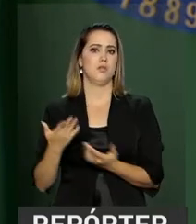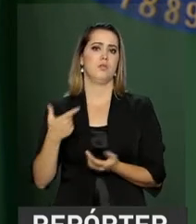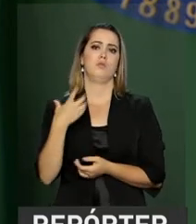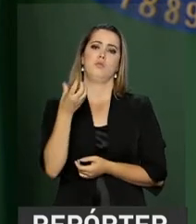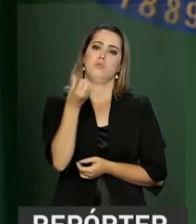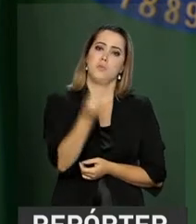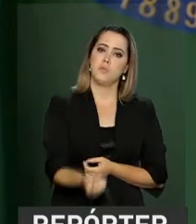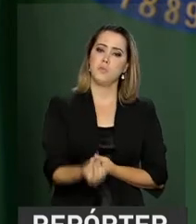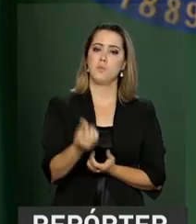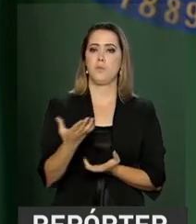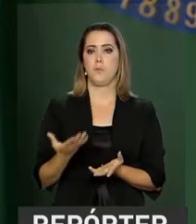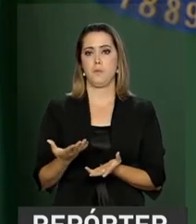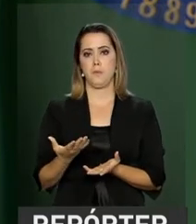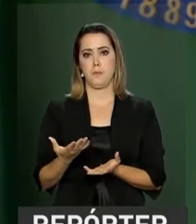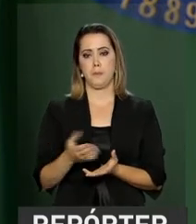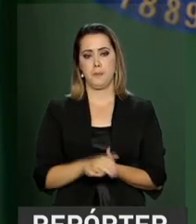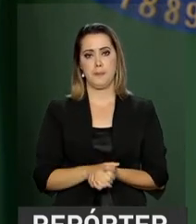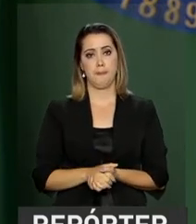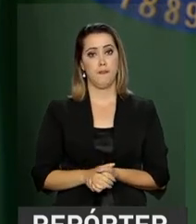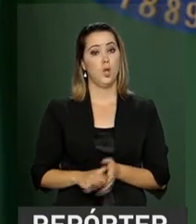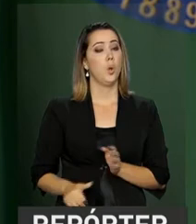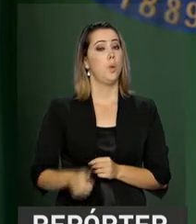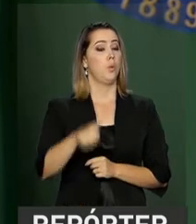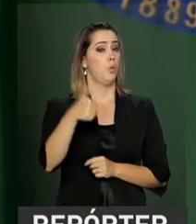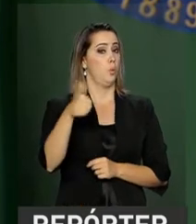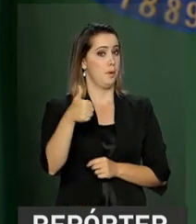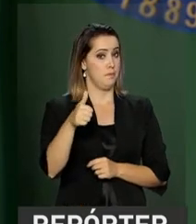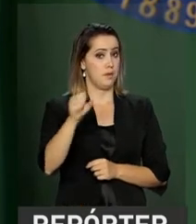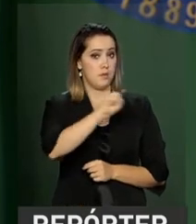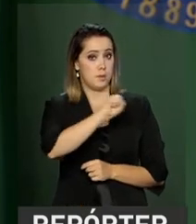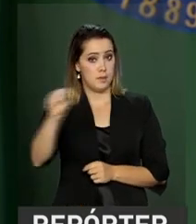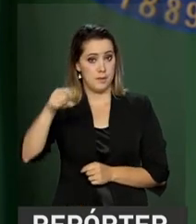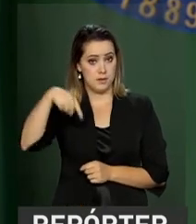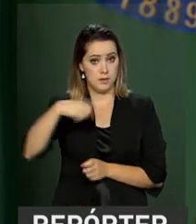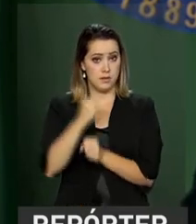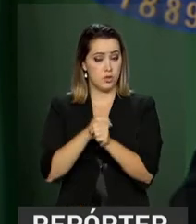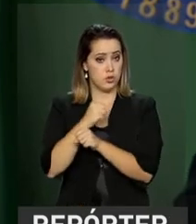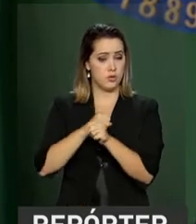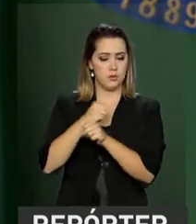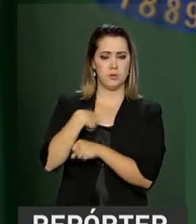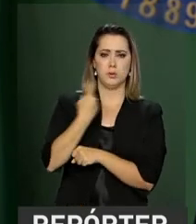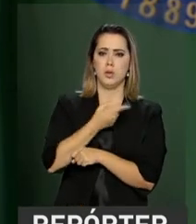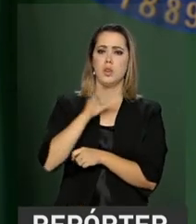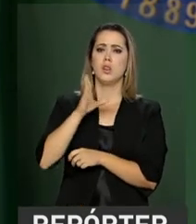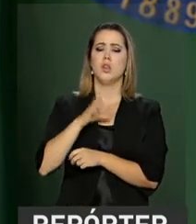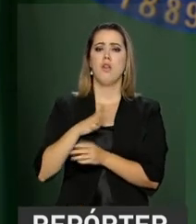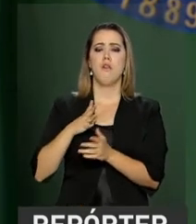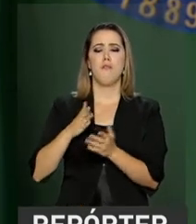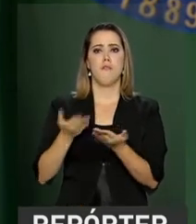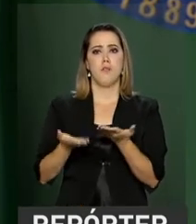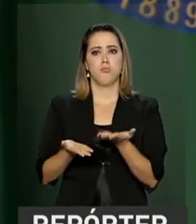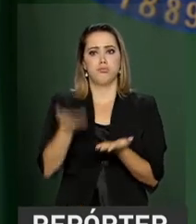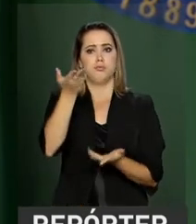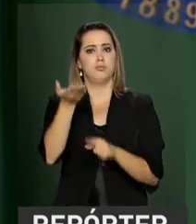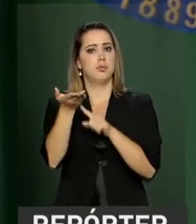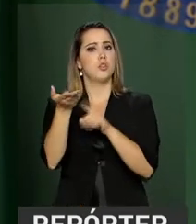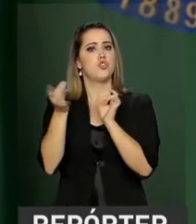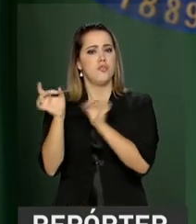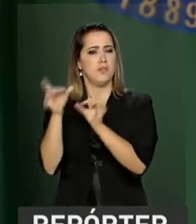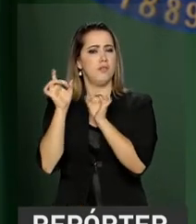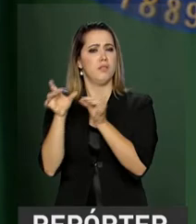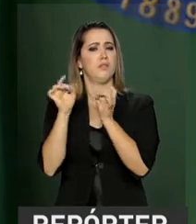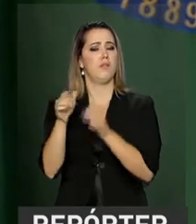2016 só no primeiro semestre deste ano registrou superávit comercial de 11